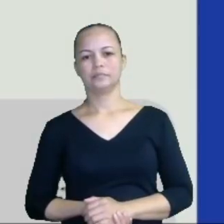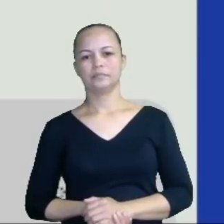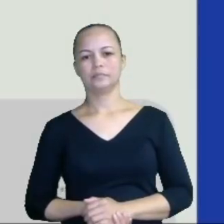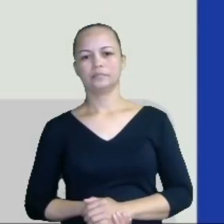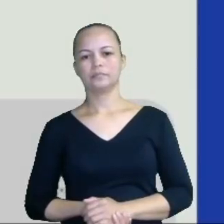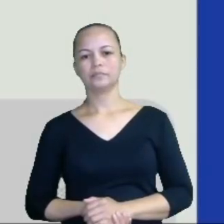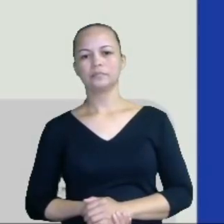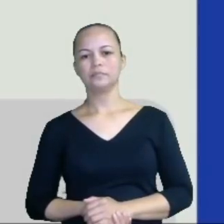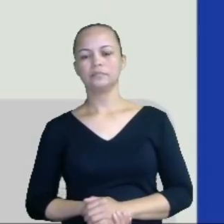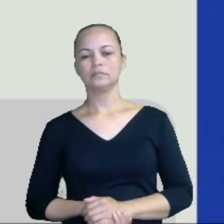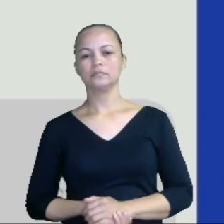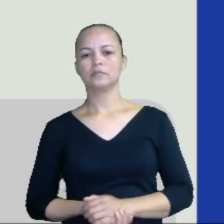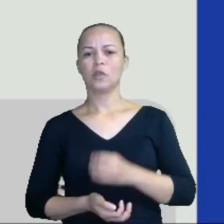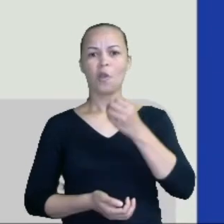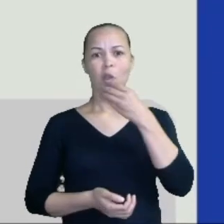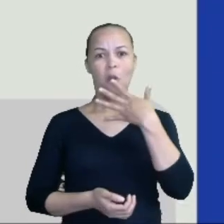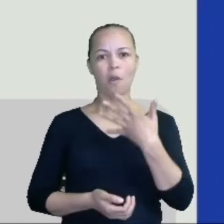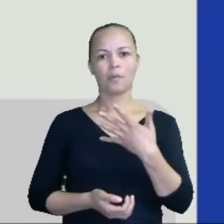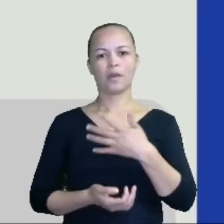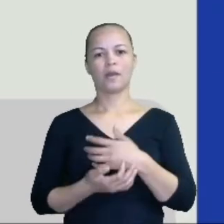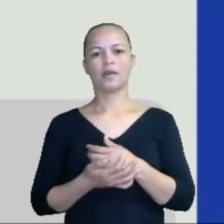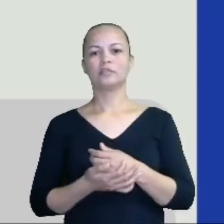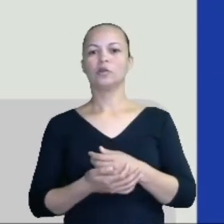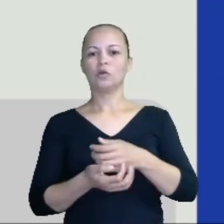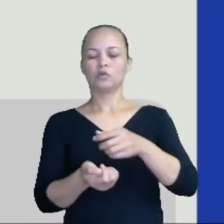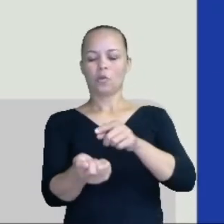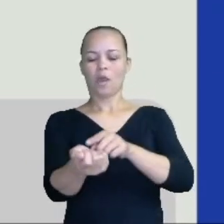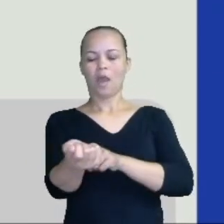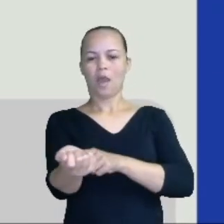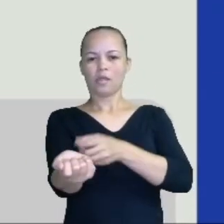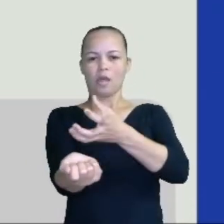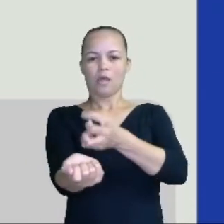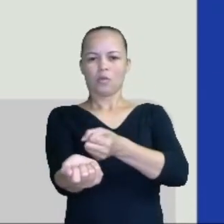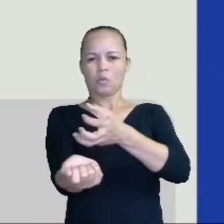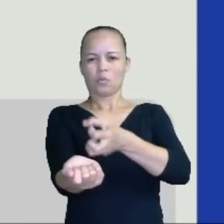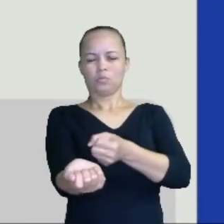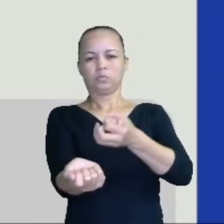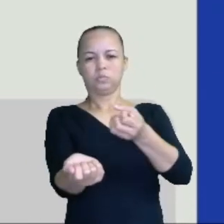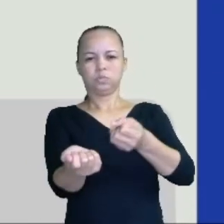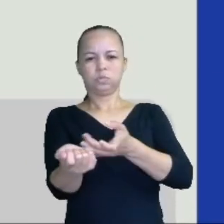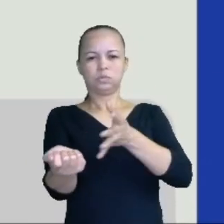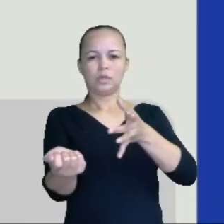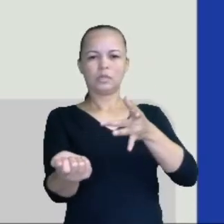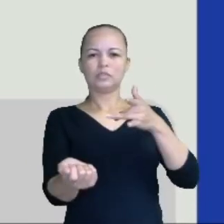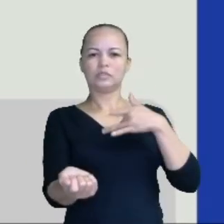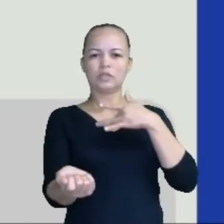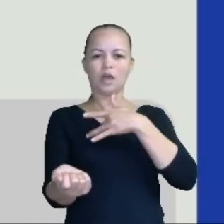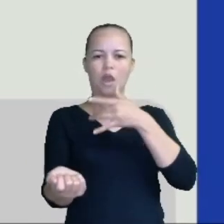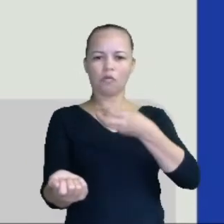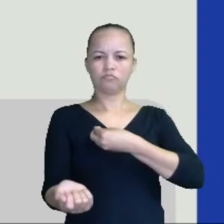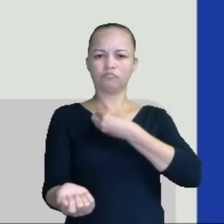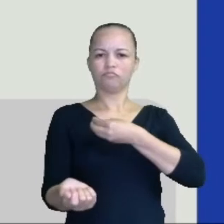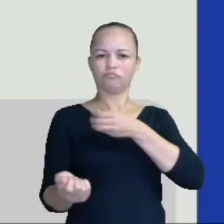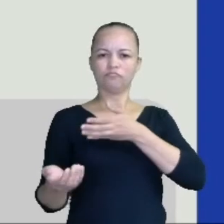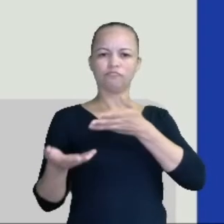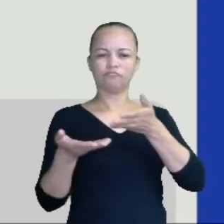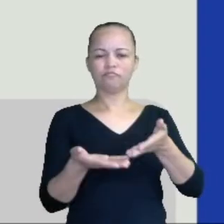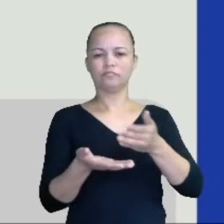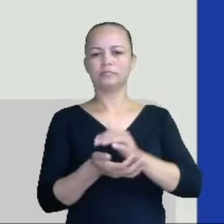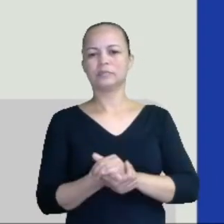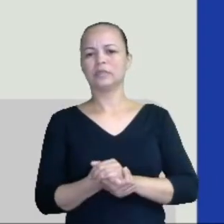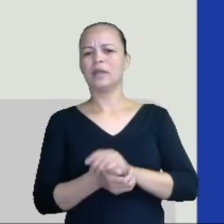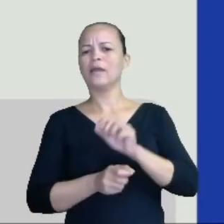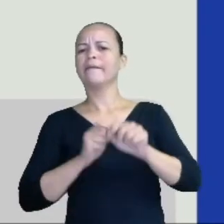Próxima frase. Oba, sou doador de sangue, salvo vidas. Nessa frase, quem é o sujeito